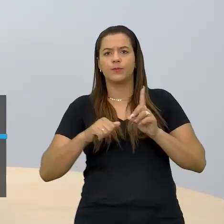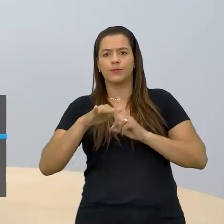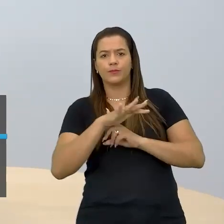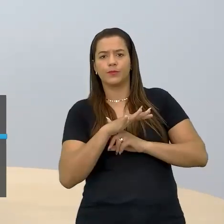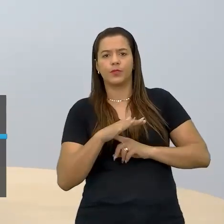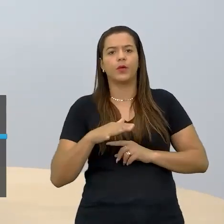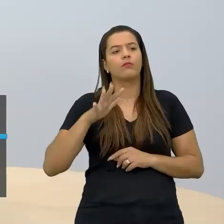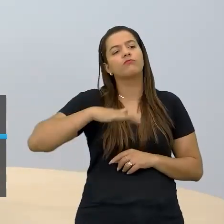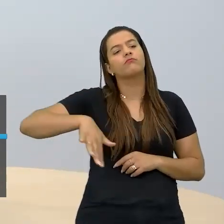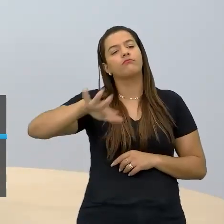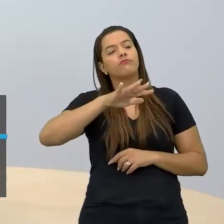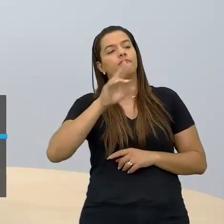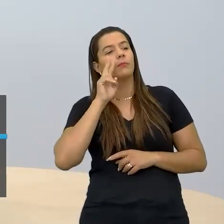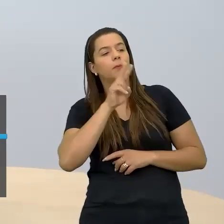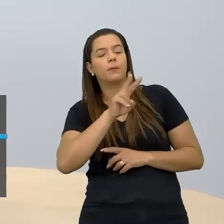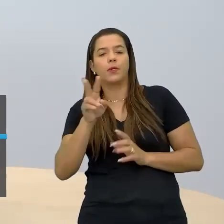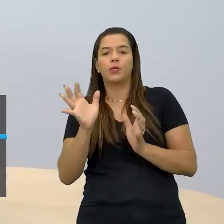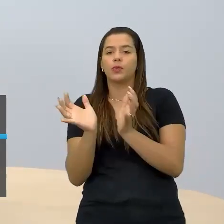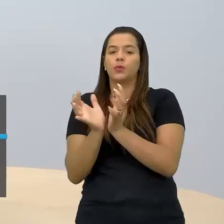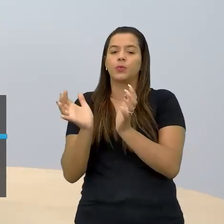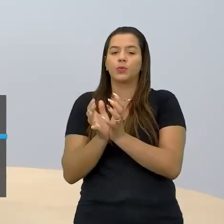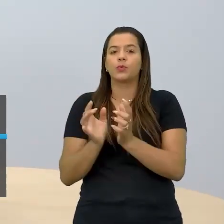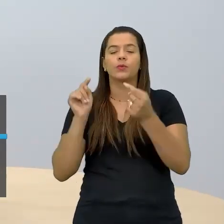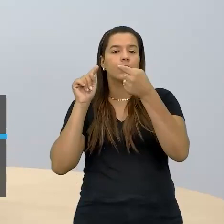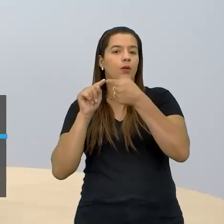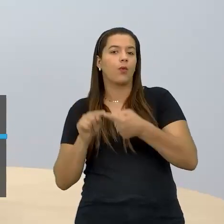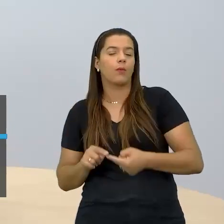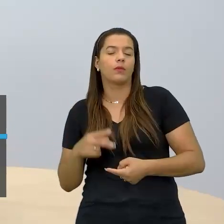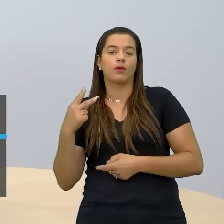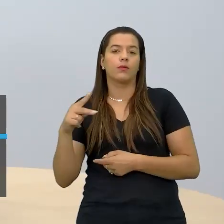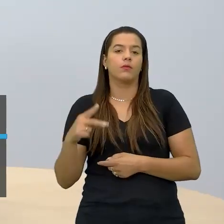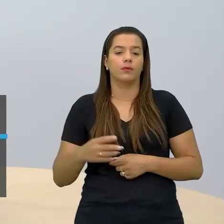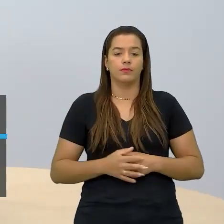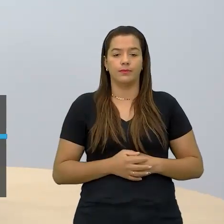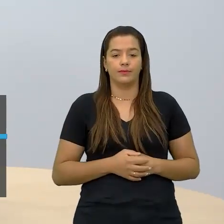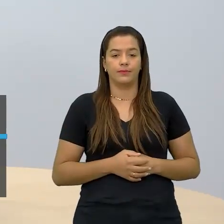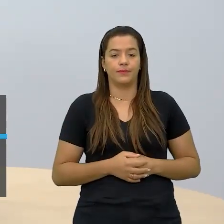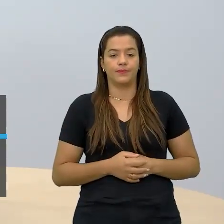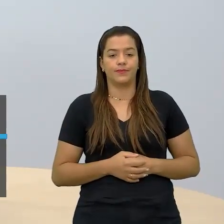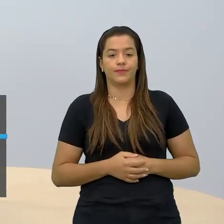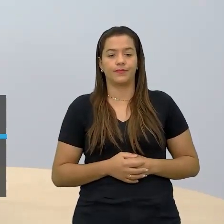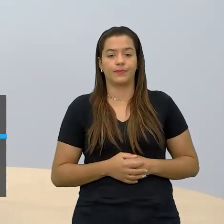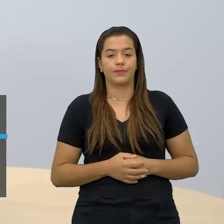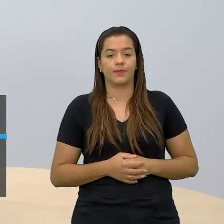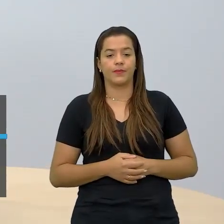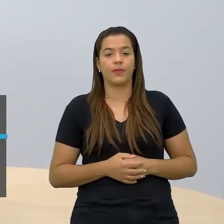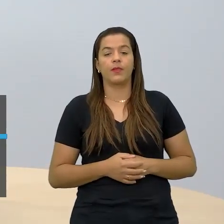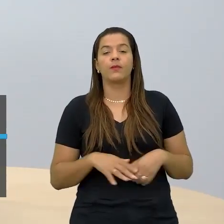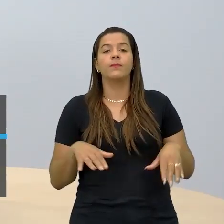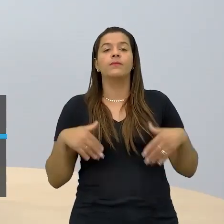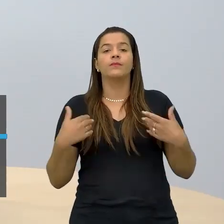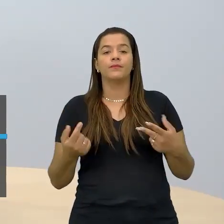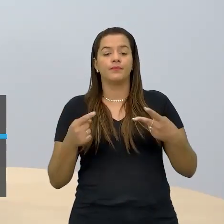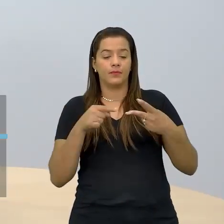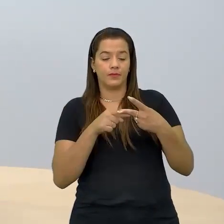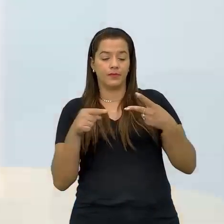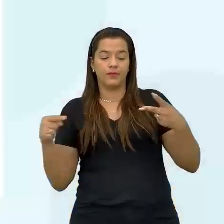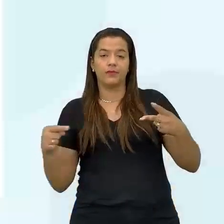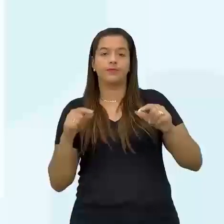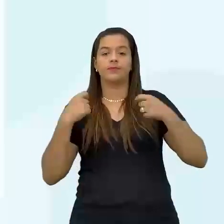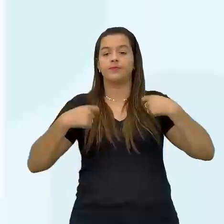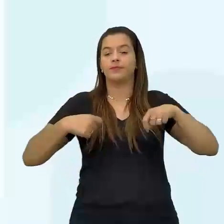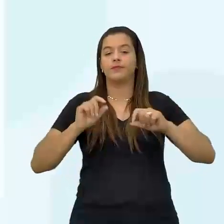social, das turmas também que ele estiver atuando. Então, vamos lá, segunda semana, quais são as temáticas